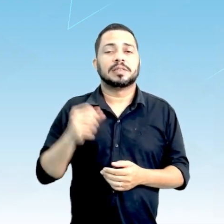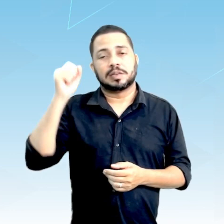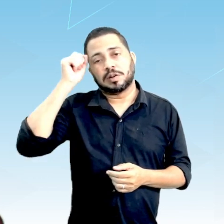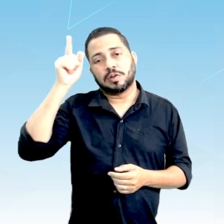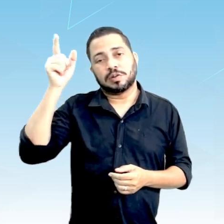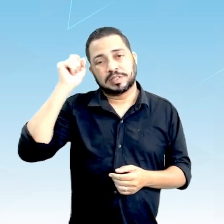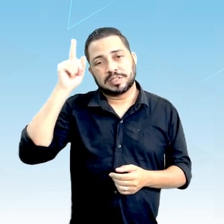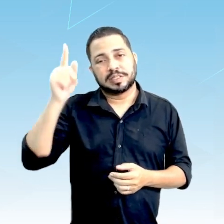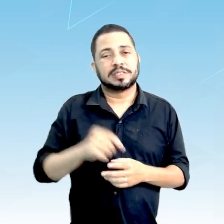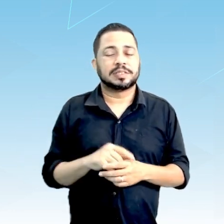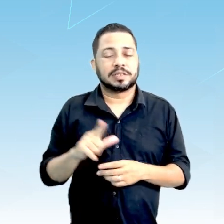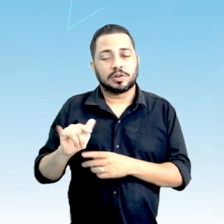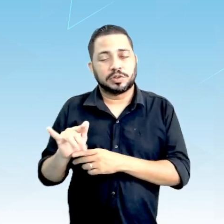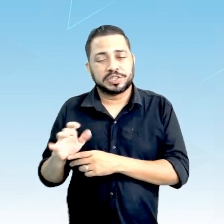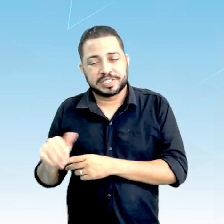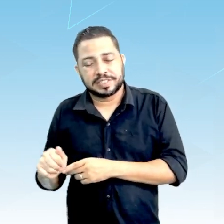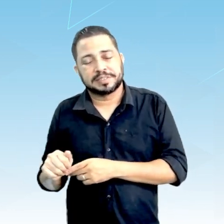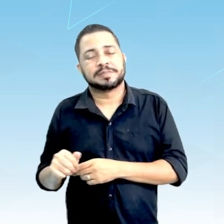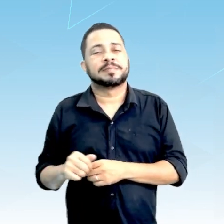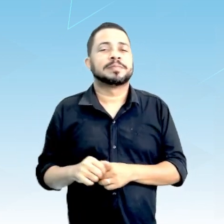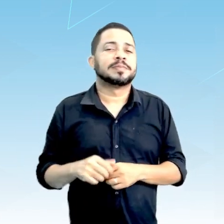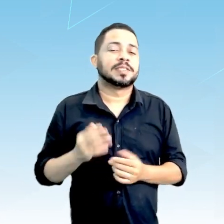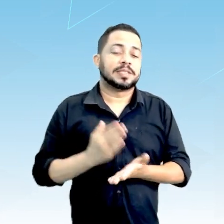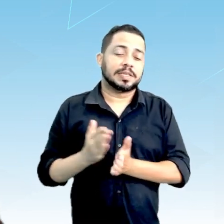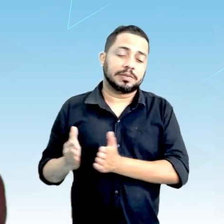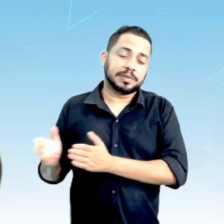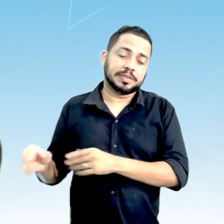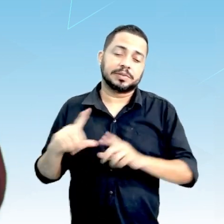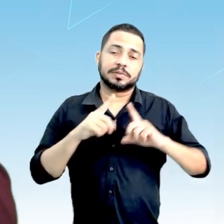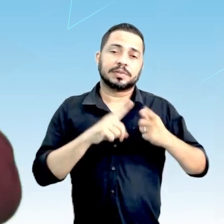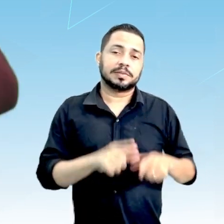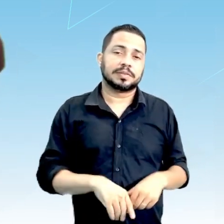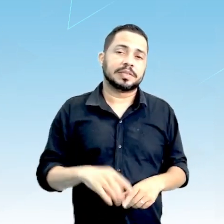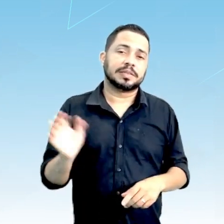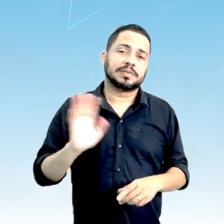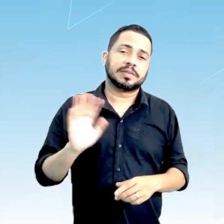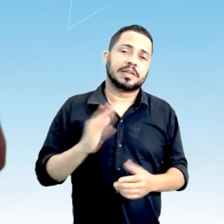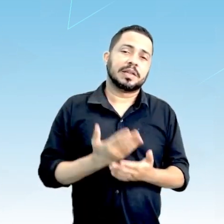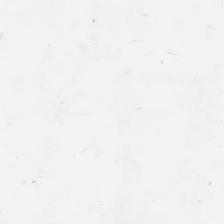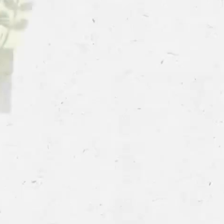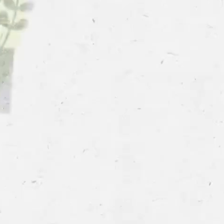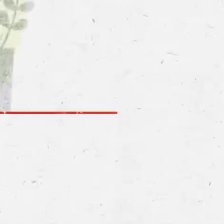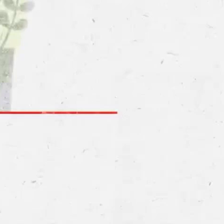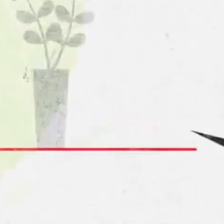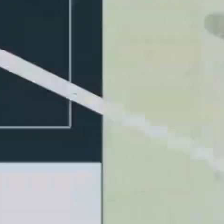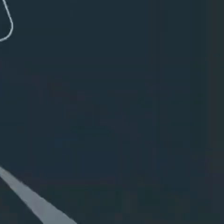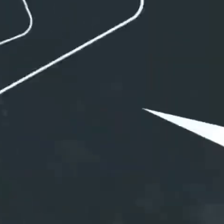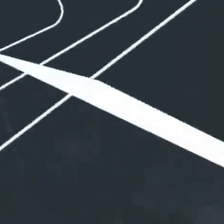sequência com elementos geométricos, tá bom? Então até a próxima videoaula. Tchau, tchau.